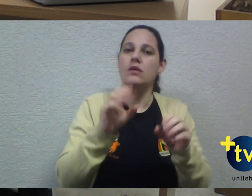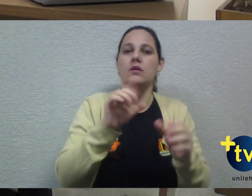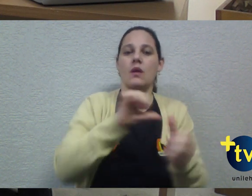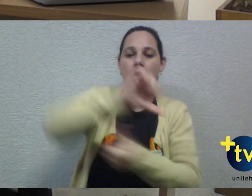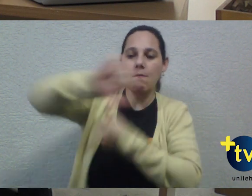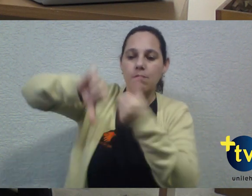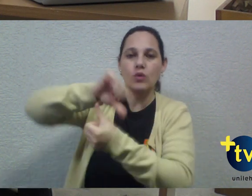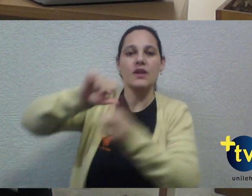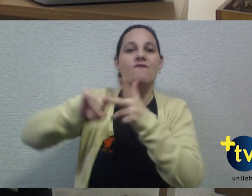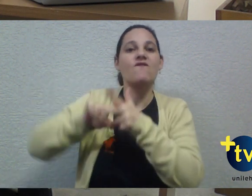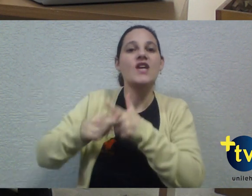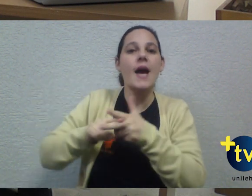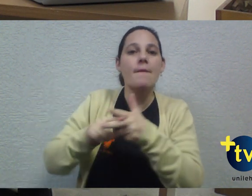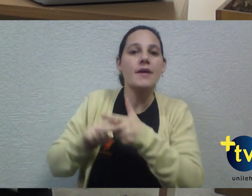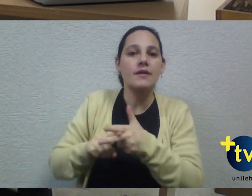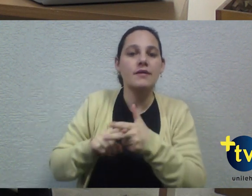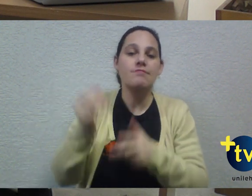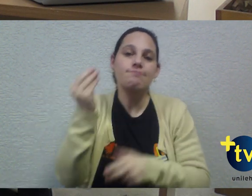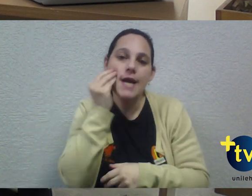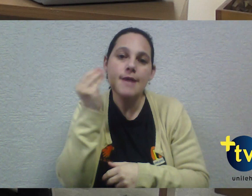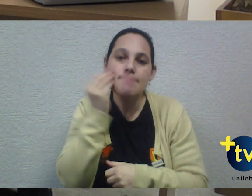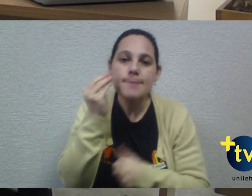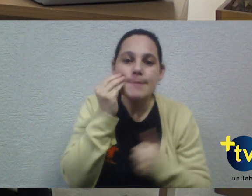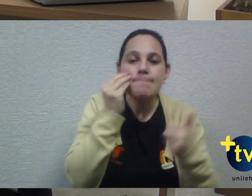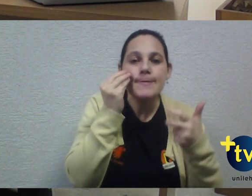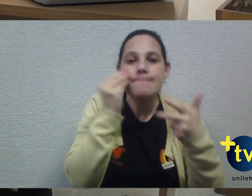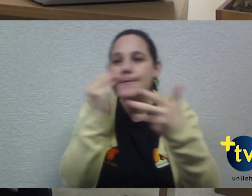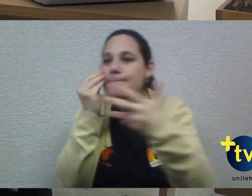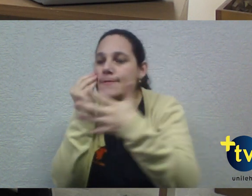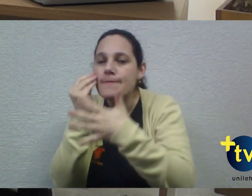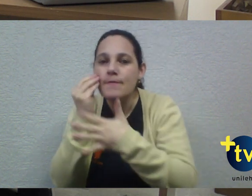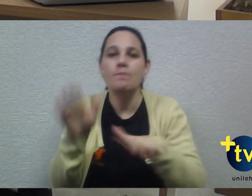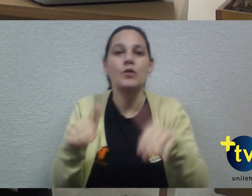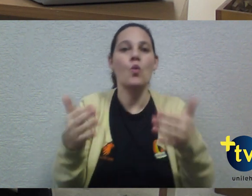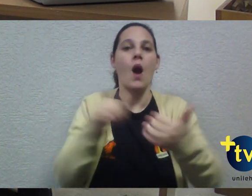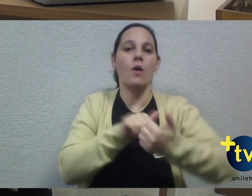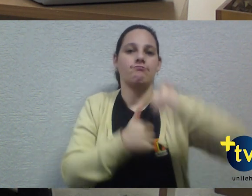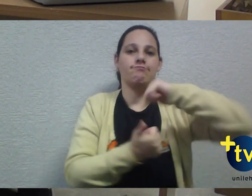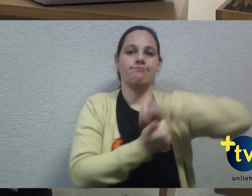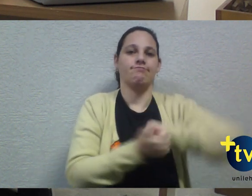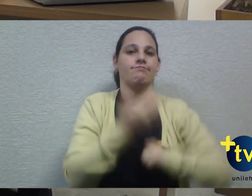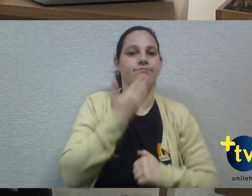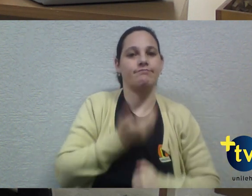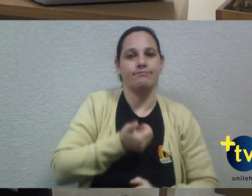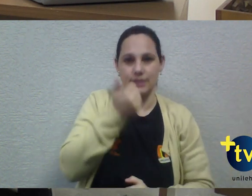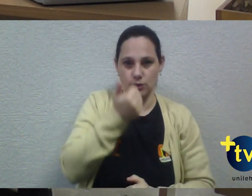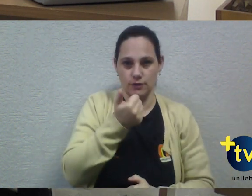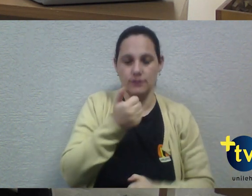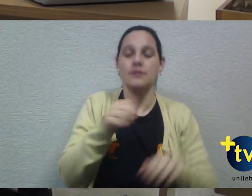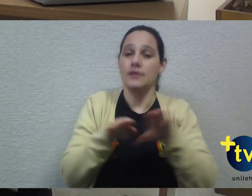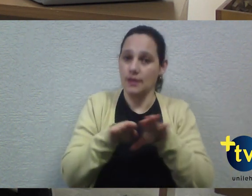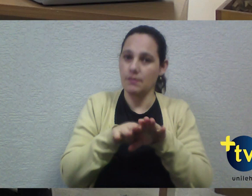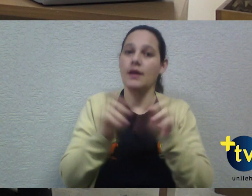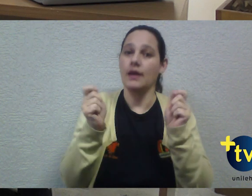que não migrar para uma outra ferramenta e poder testar as mesmas coisas, até para equiparar quais das duas você consegue ter uma